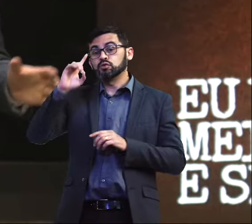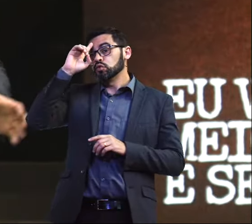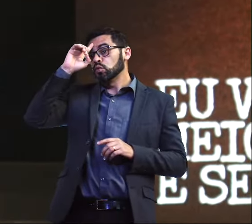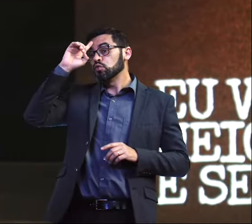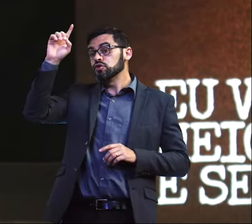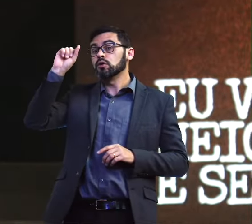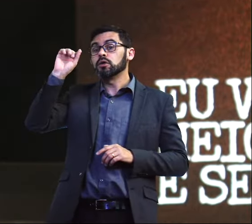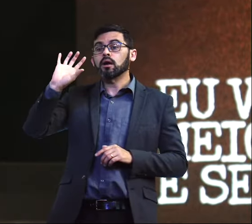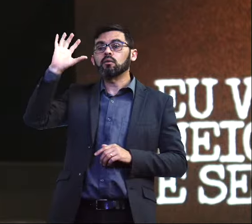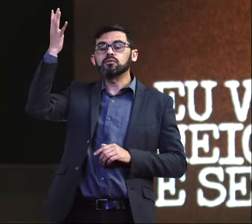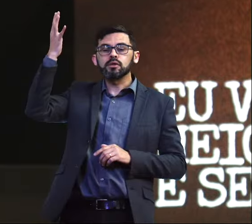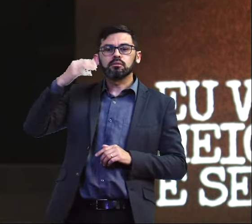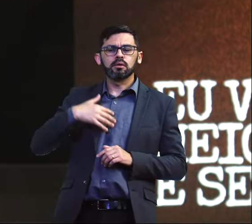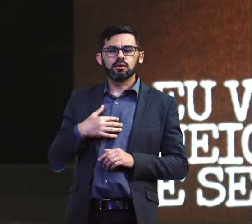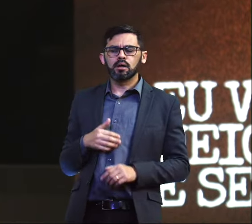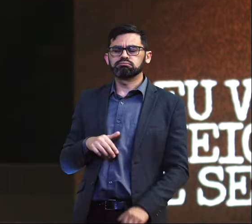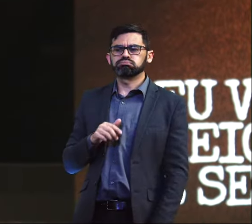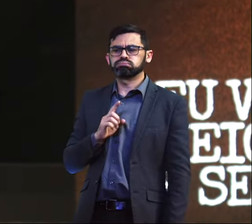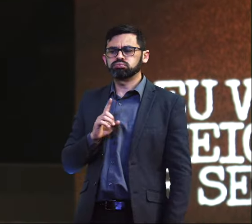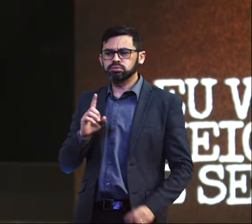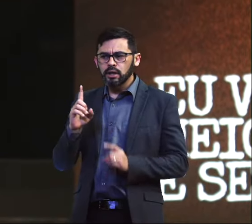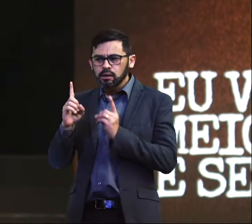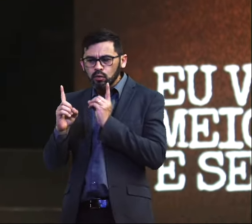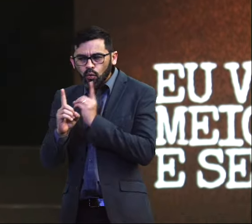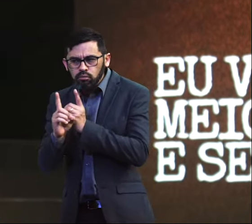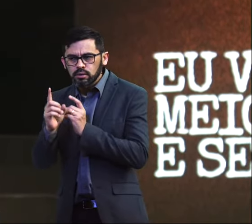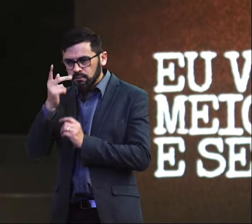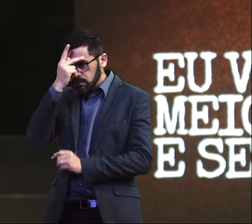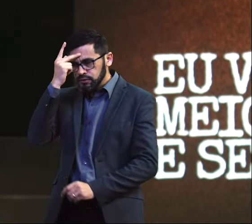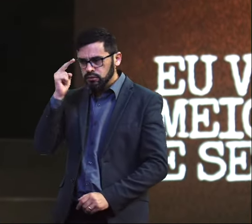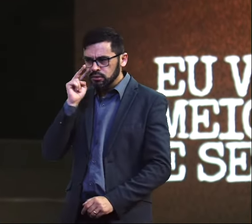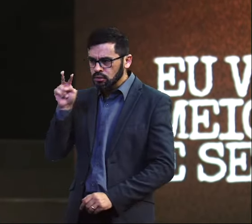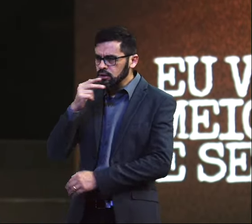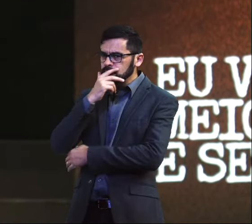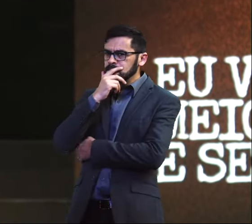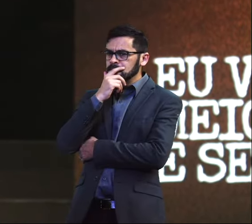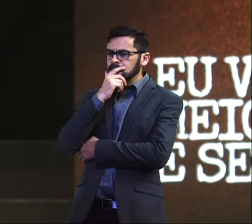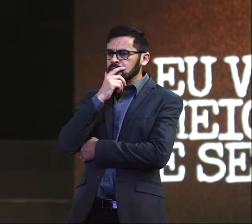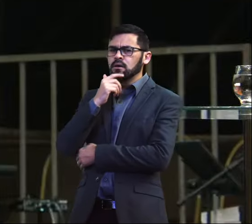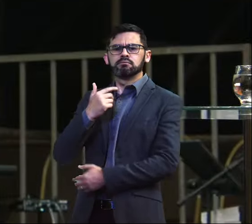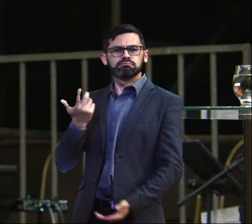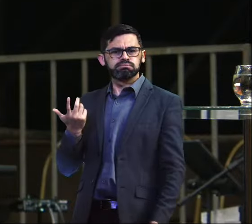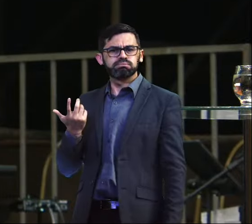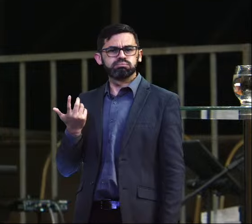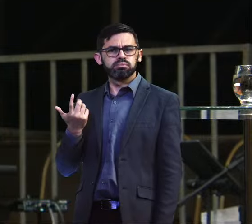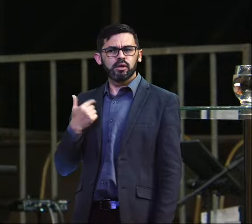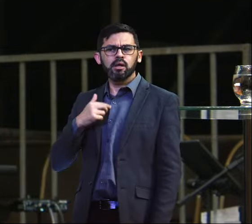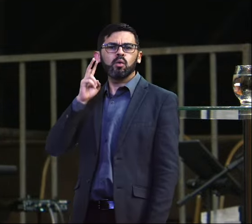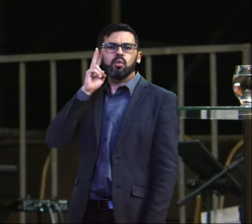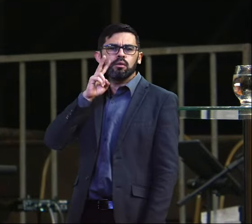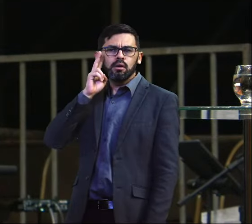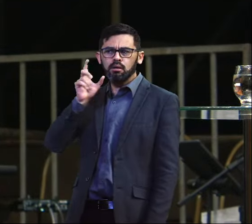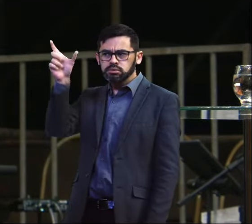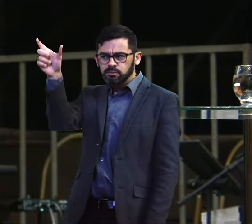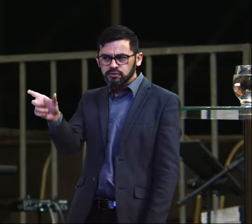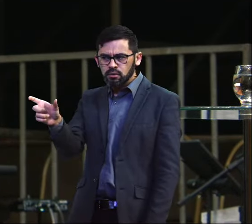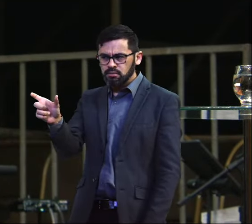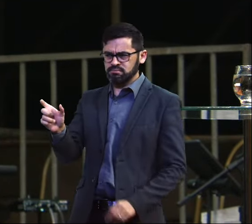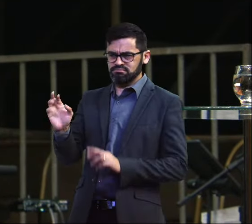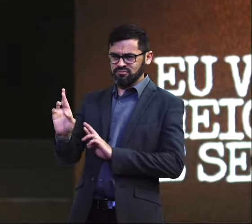dia ele encontra uma pessoa, ele olha e ele fala, eu lembro dessa pessoa, mas